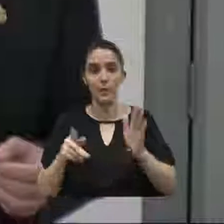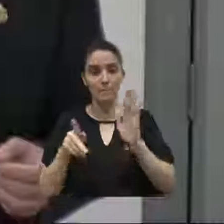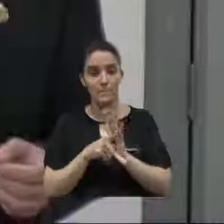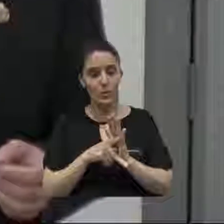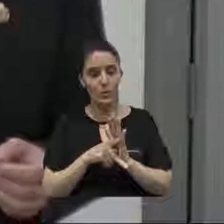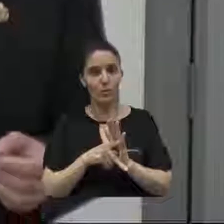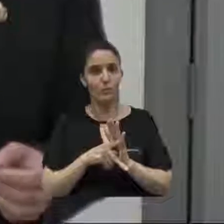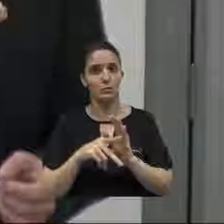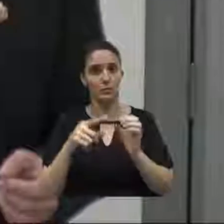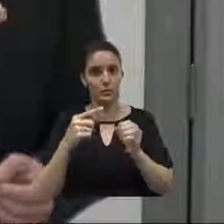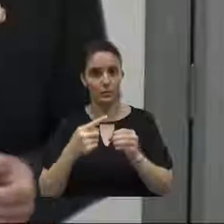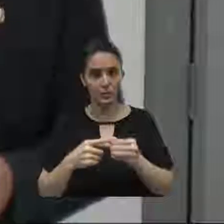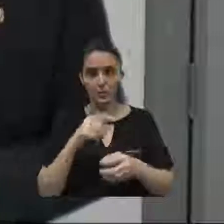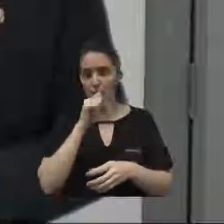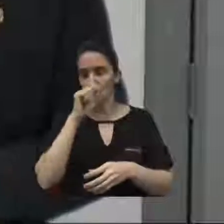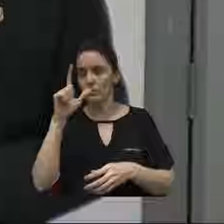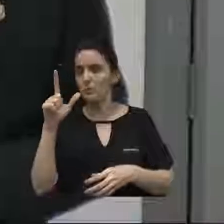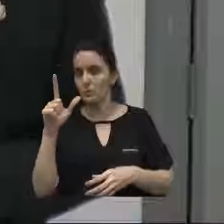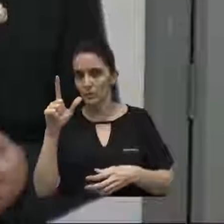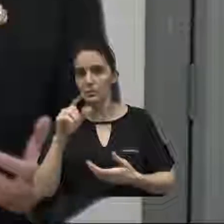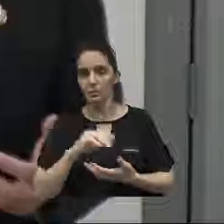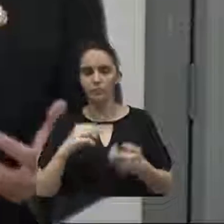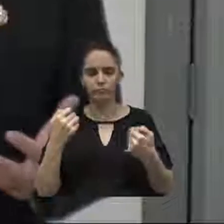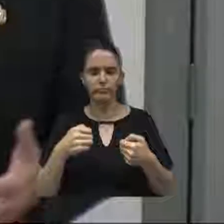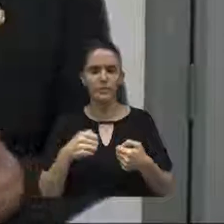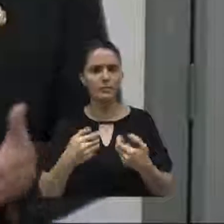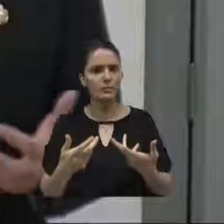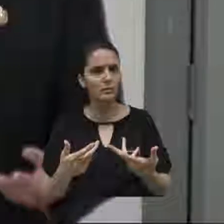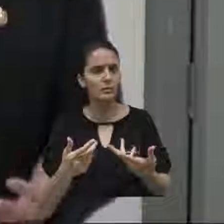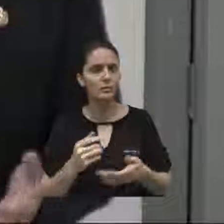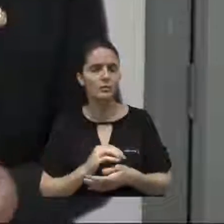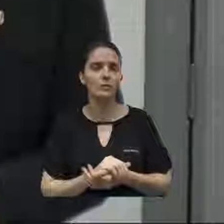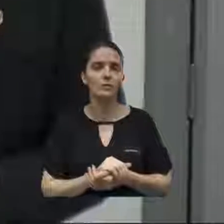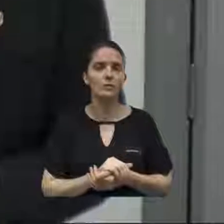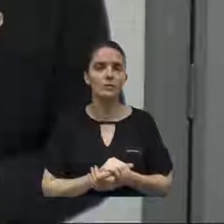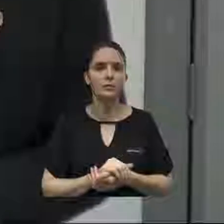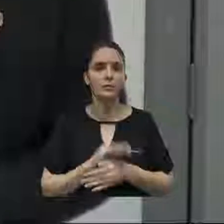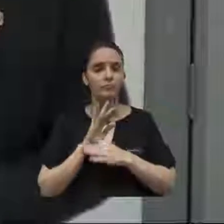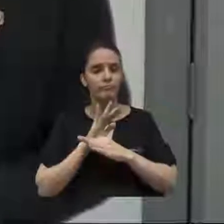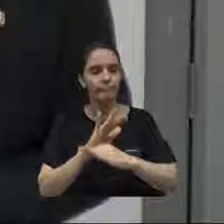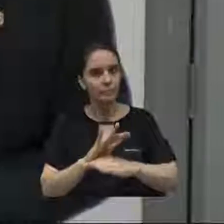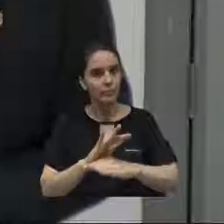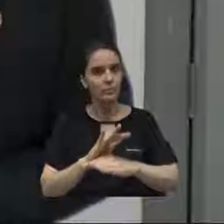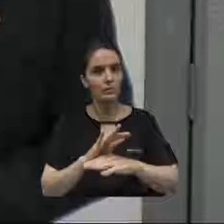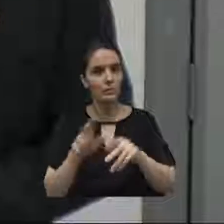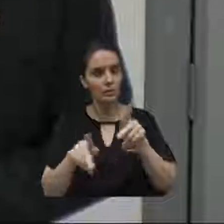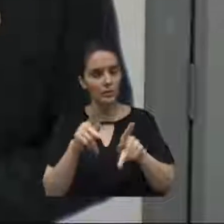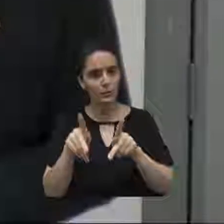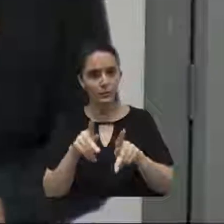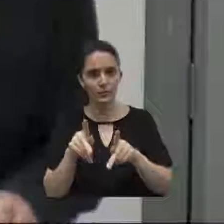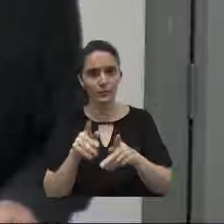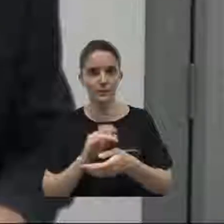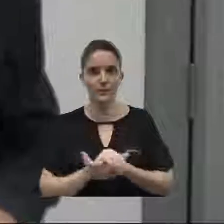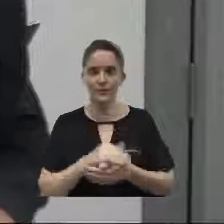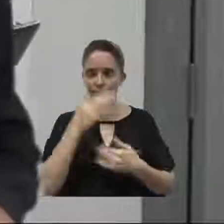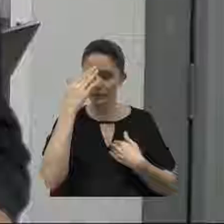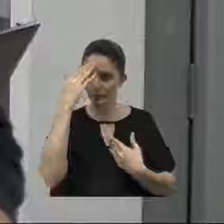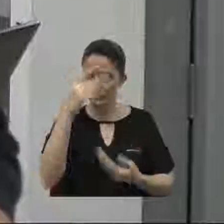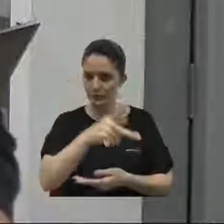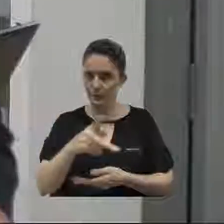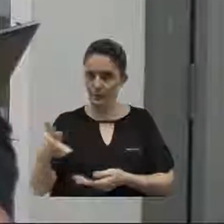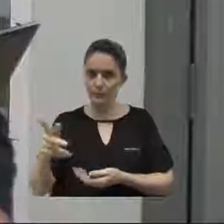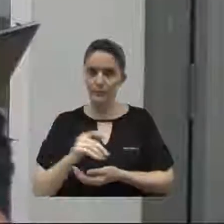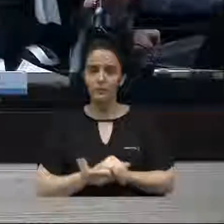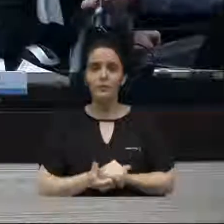município naquela localidade, para podermos dar esse respaldo à população que tanto precisa. Obrigado, senhor